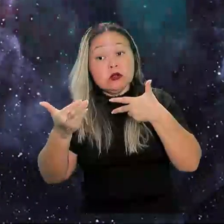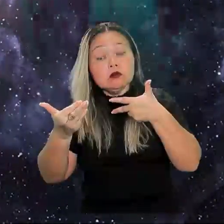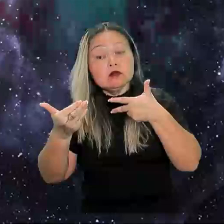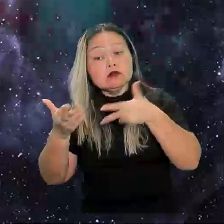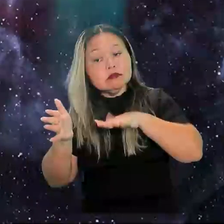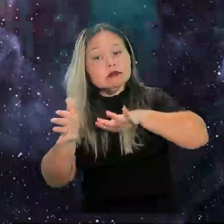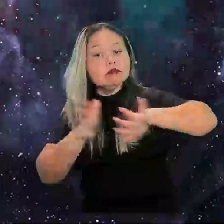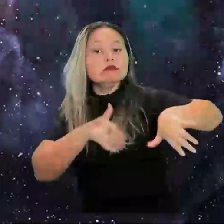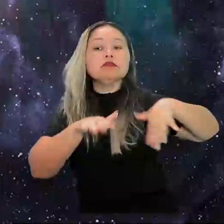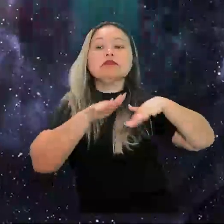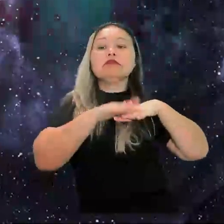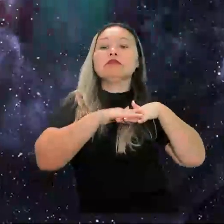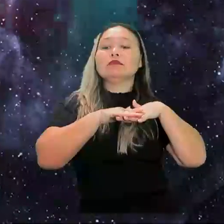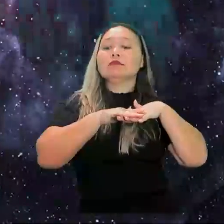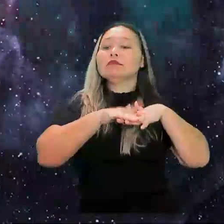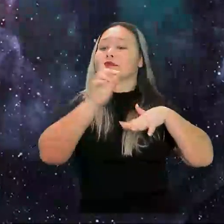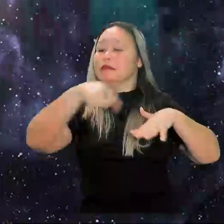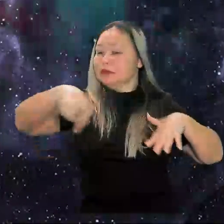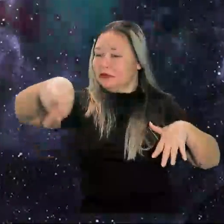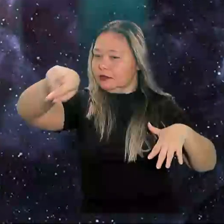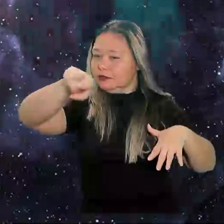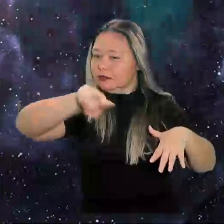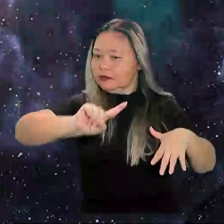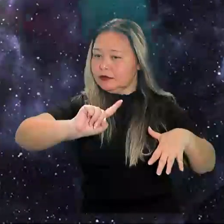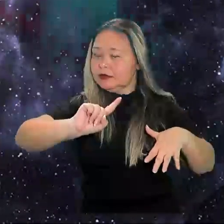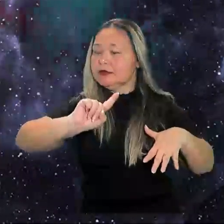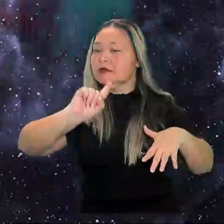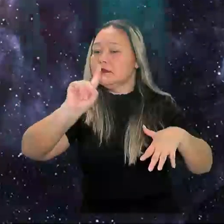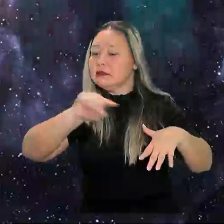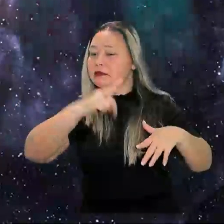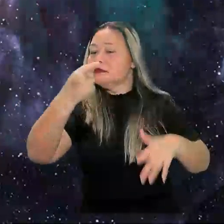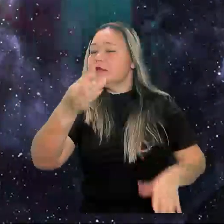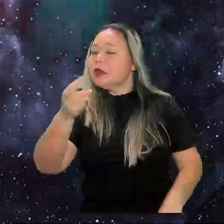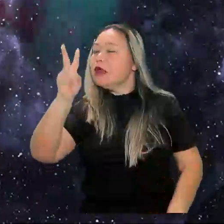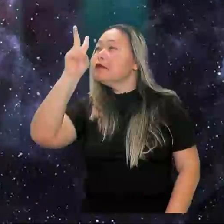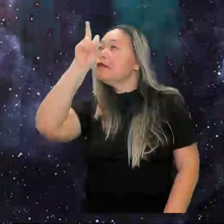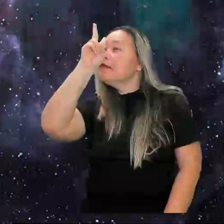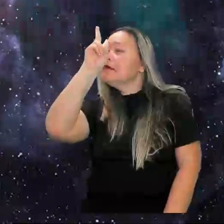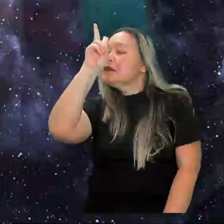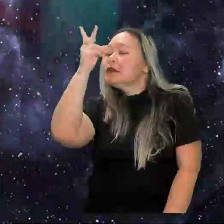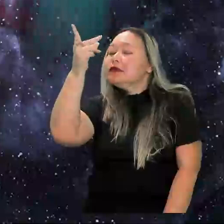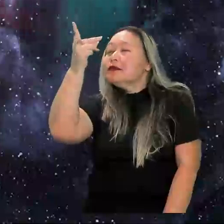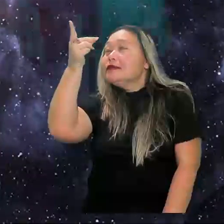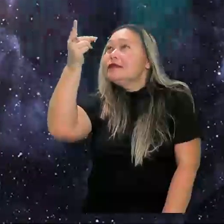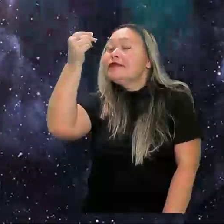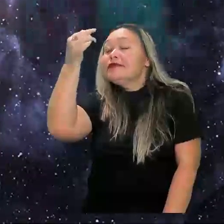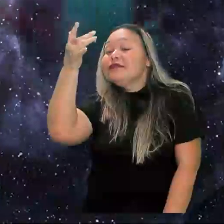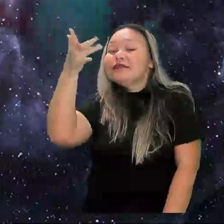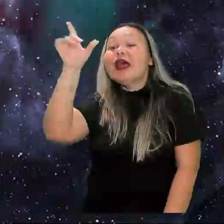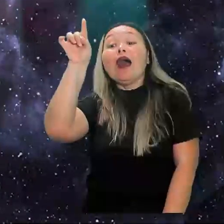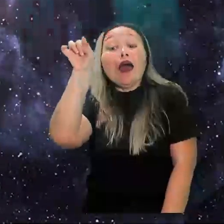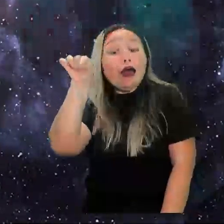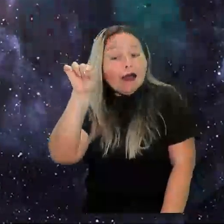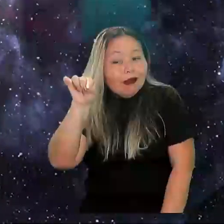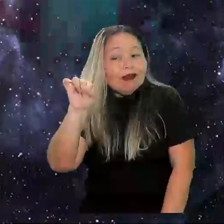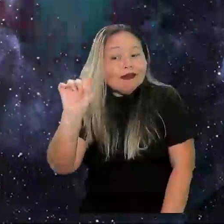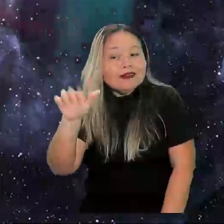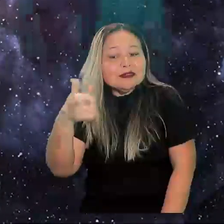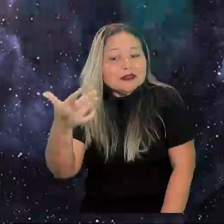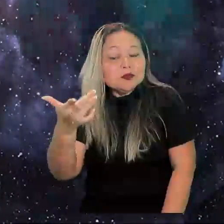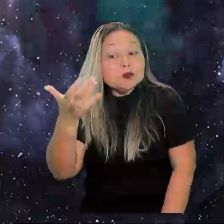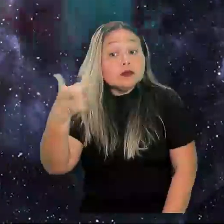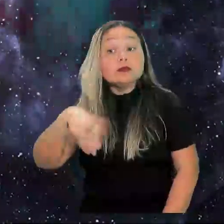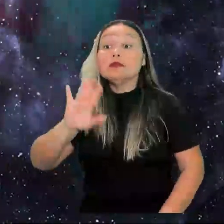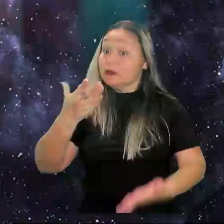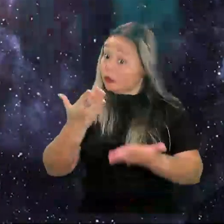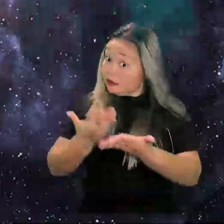deixar matemática, mas vocês vão ficar com aquela lembrancinha, com aquela coisa assim, então é assim que eu